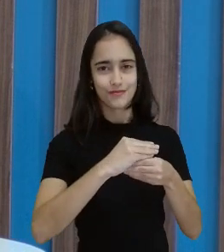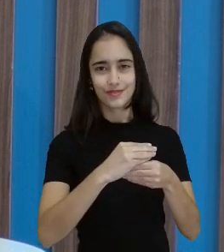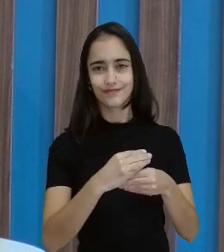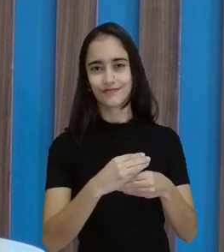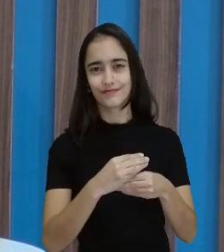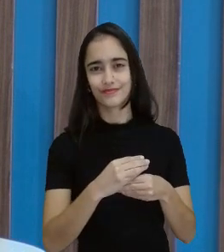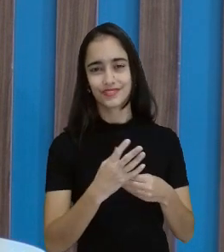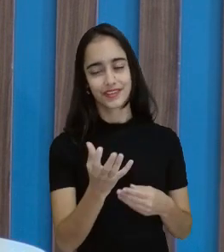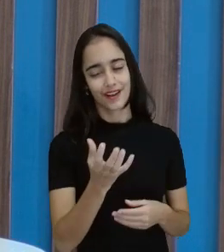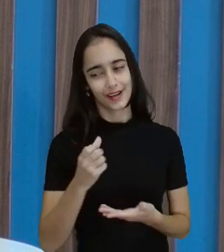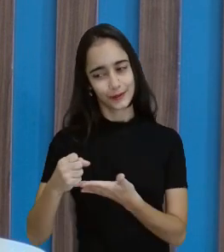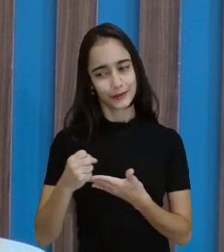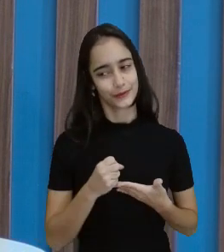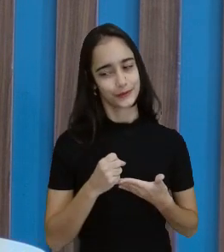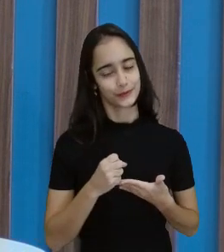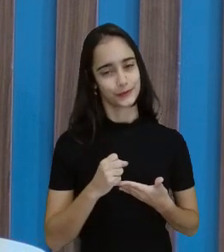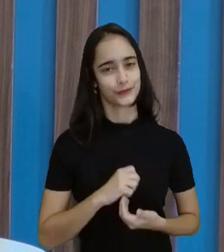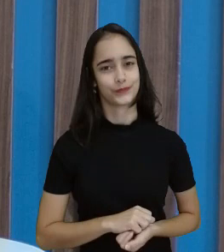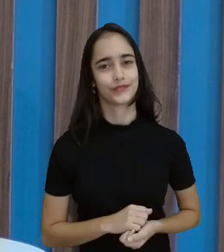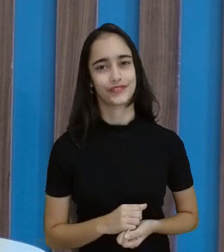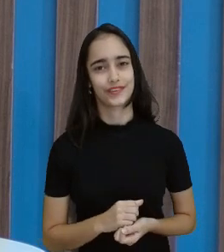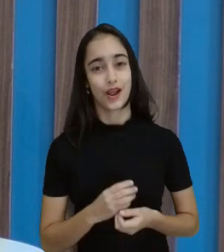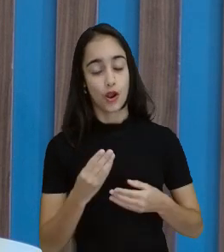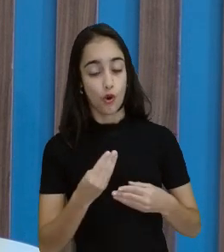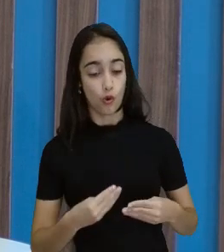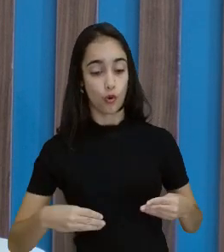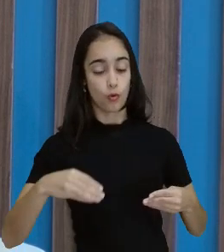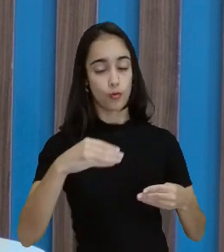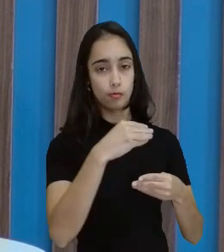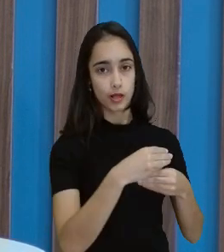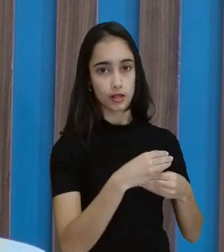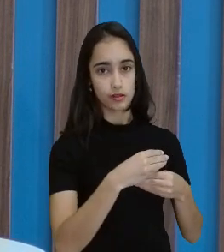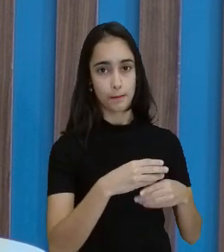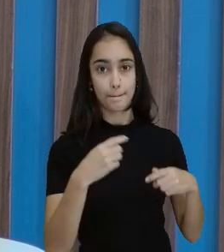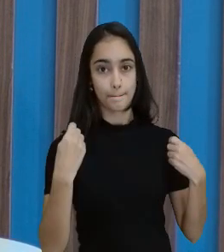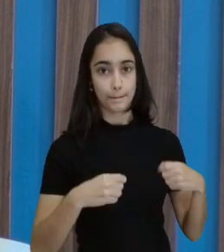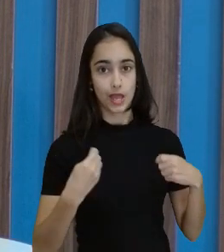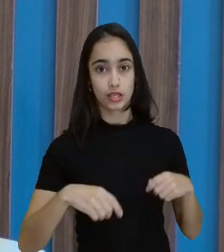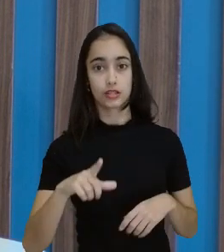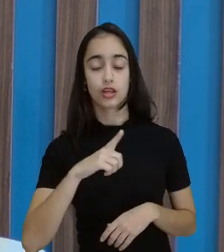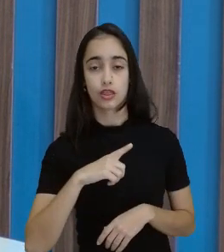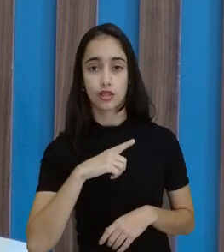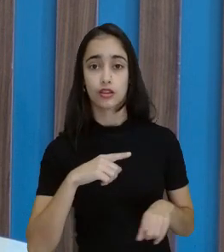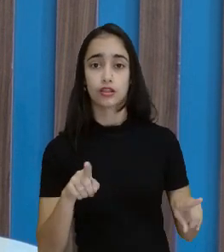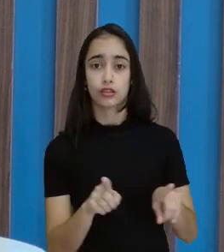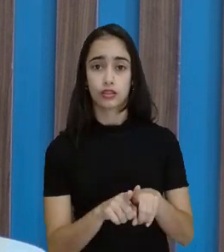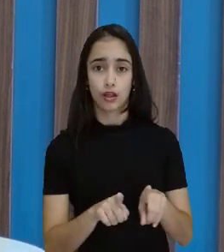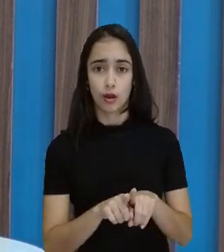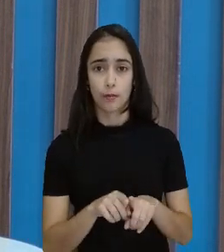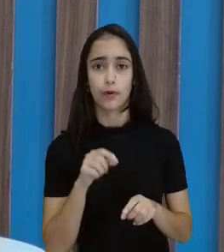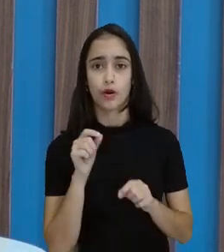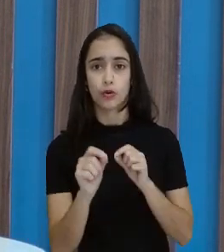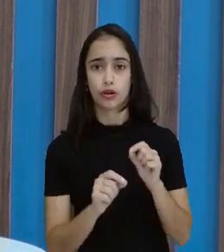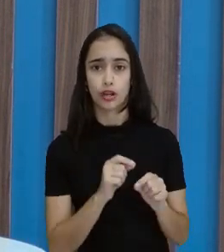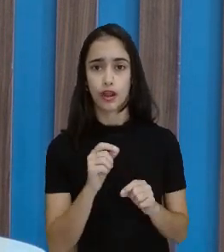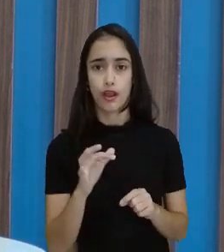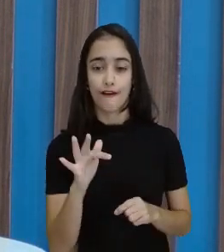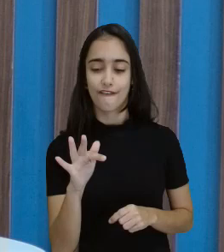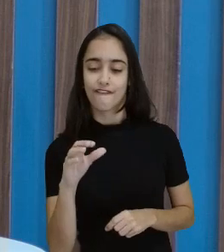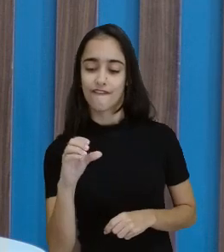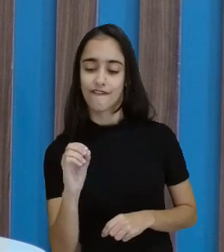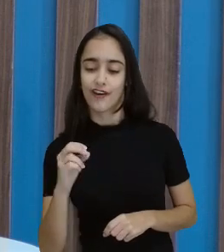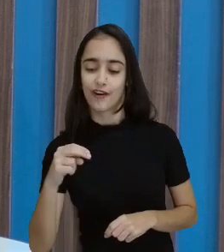Fala aí. Complementando aí o que precisa ter no gráfico, ele também vem sempre com a fonte.